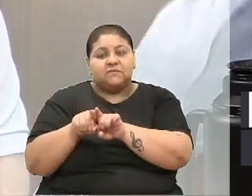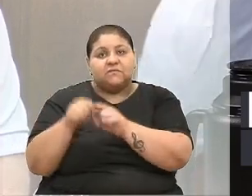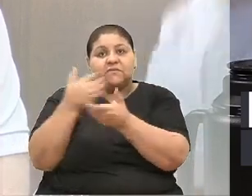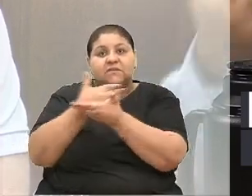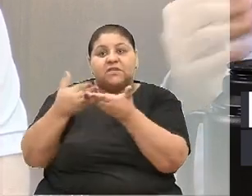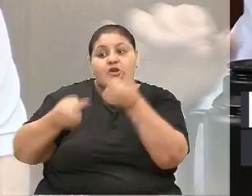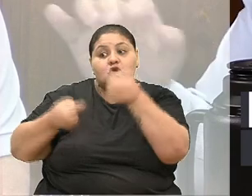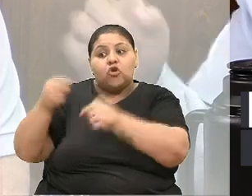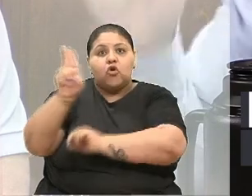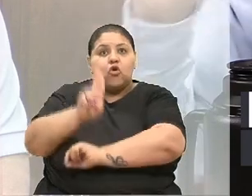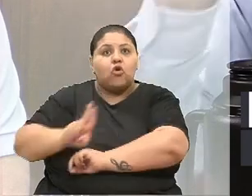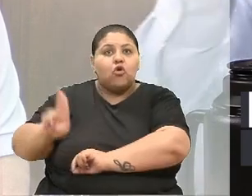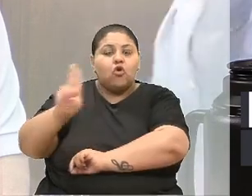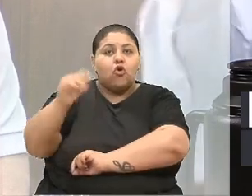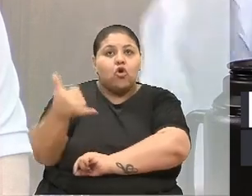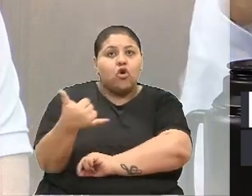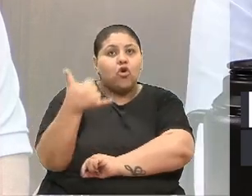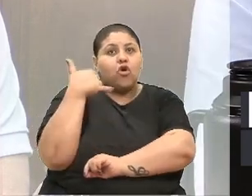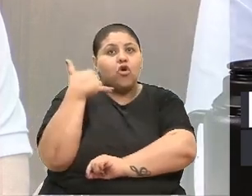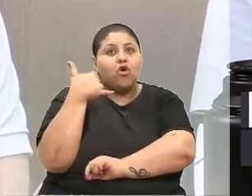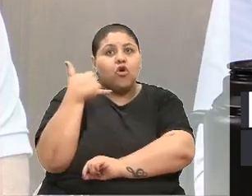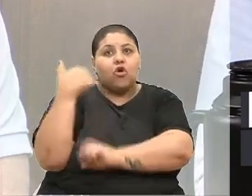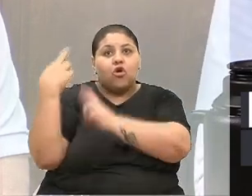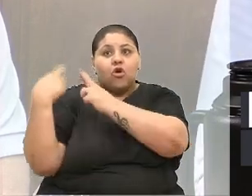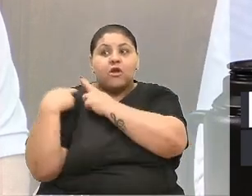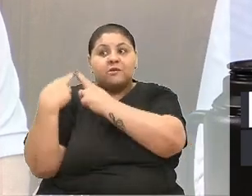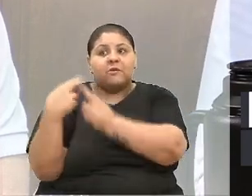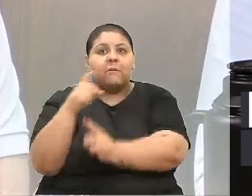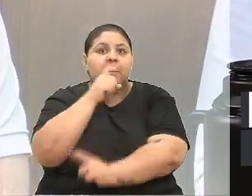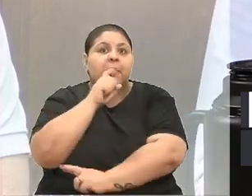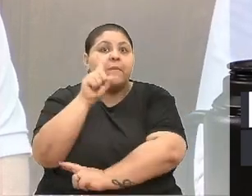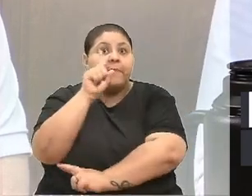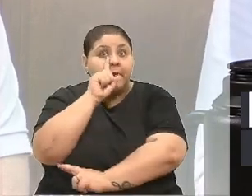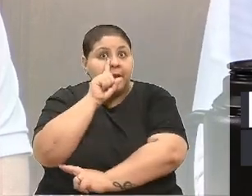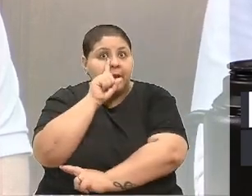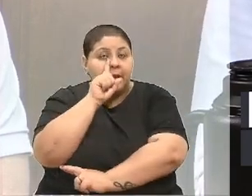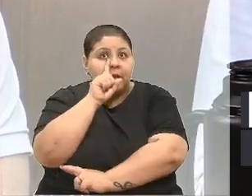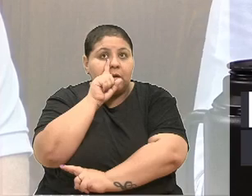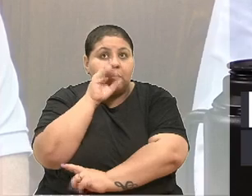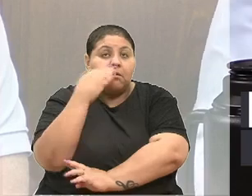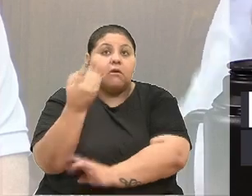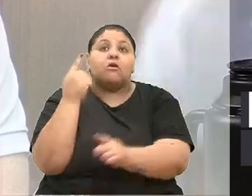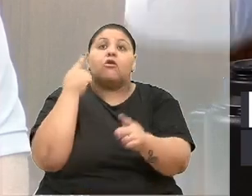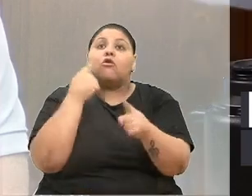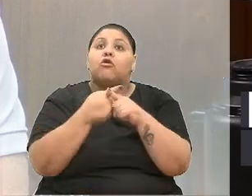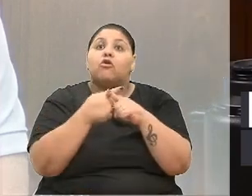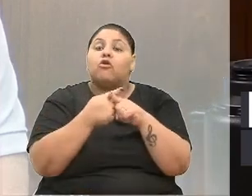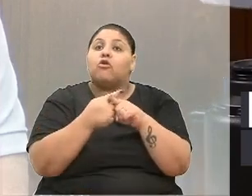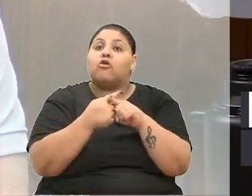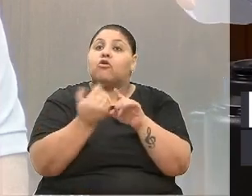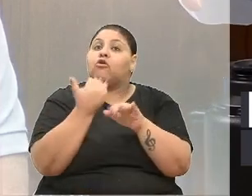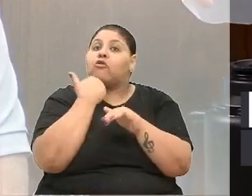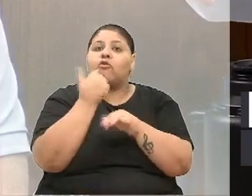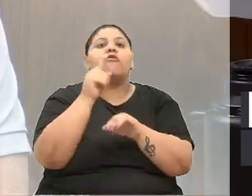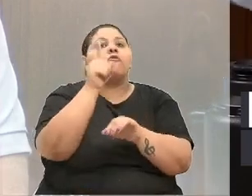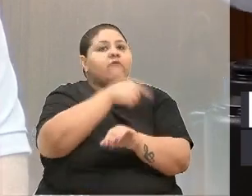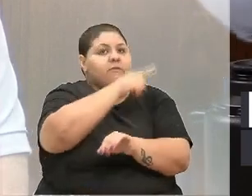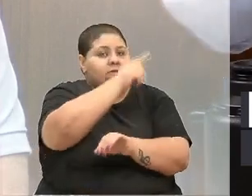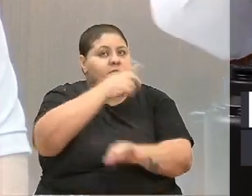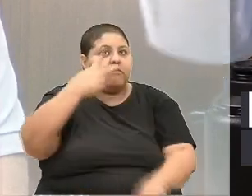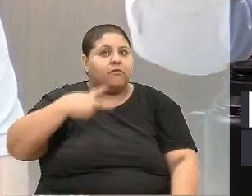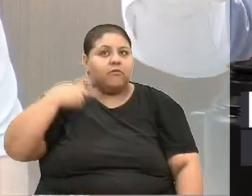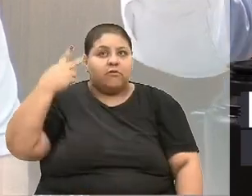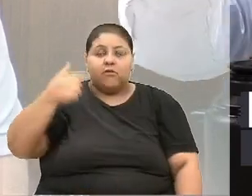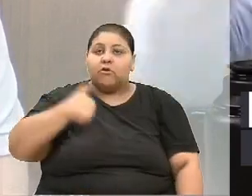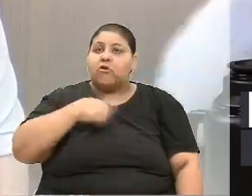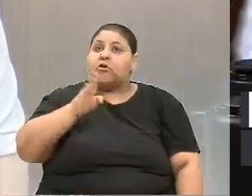a utilização de celulares e responsabilizando os pais. Porque aí não adianta... Vai proibir, vereador Lucas, e eu